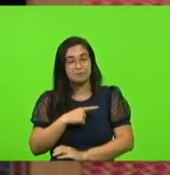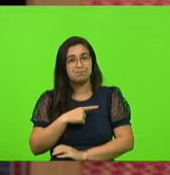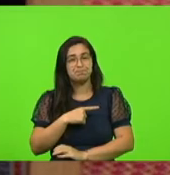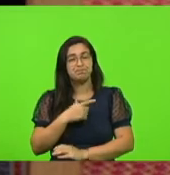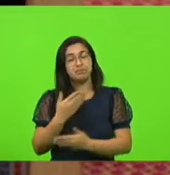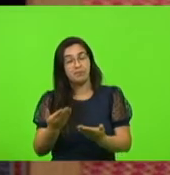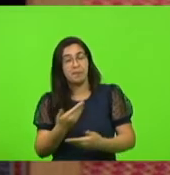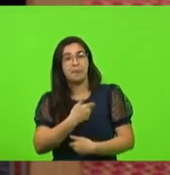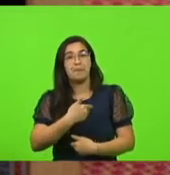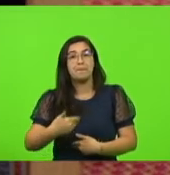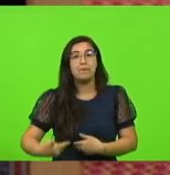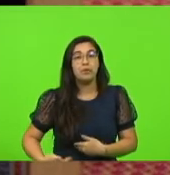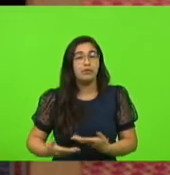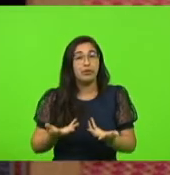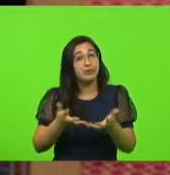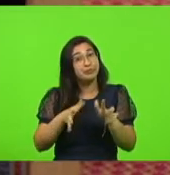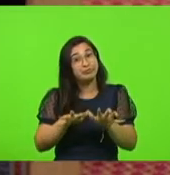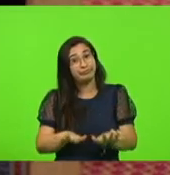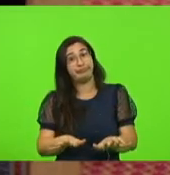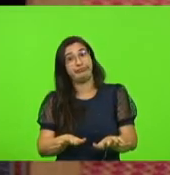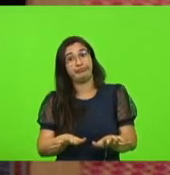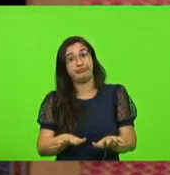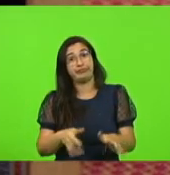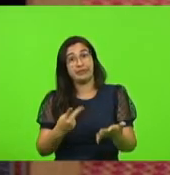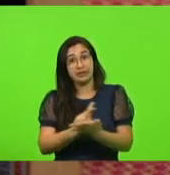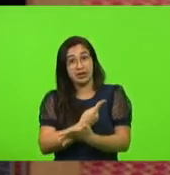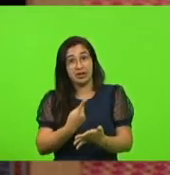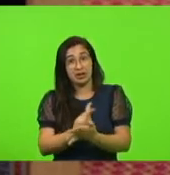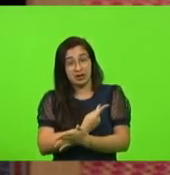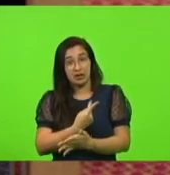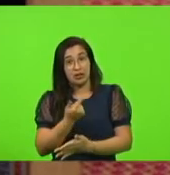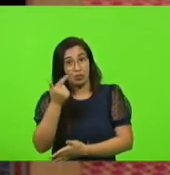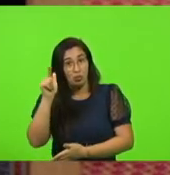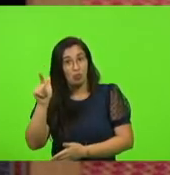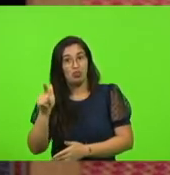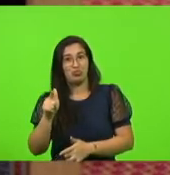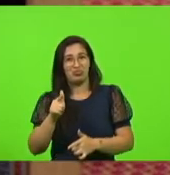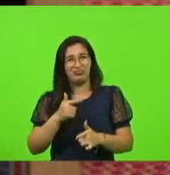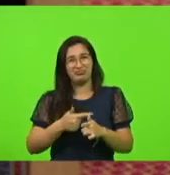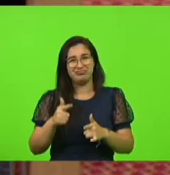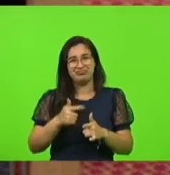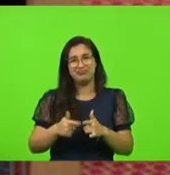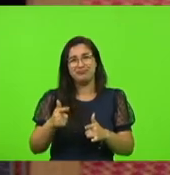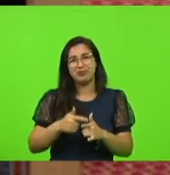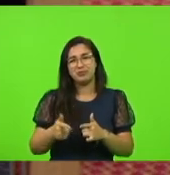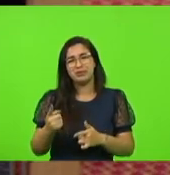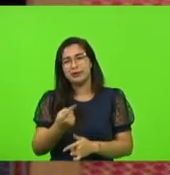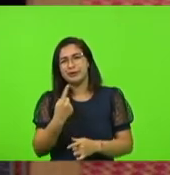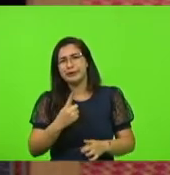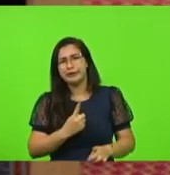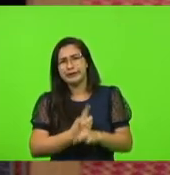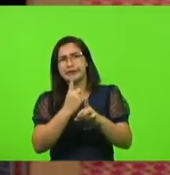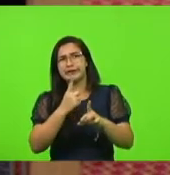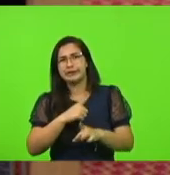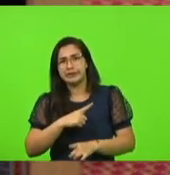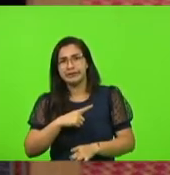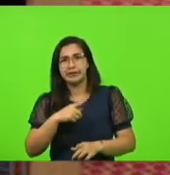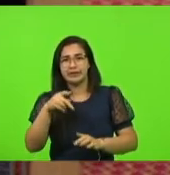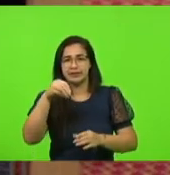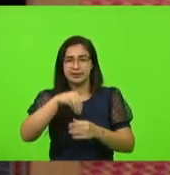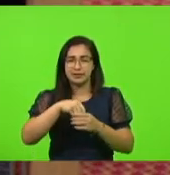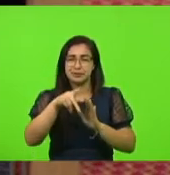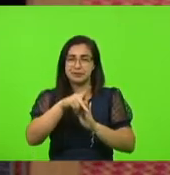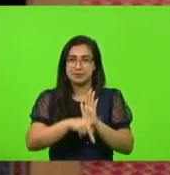governo cometer esses problemas que estamos encontrando agora nesse projeto.